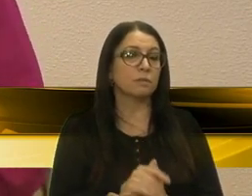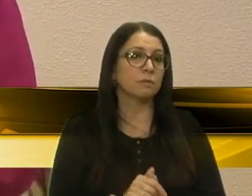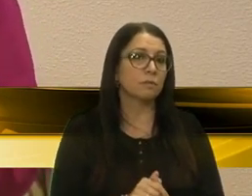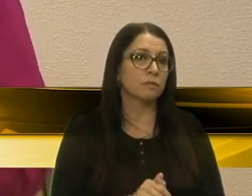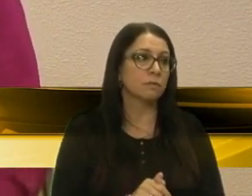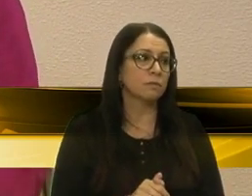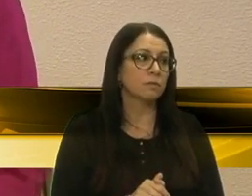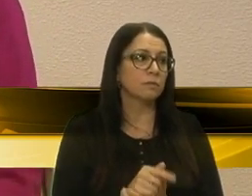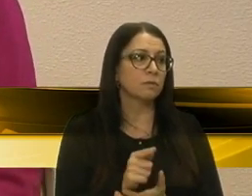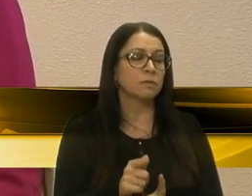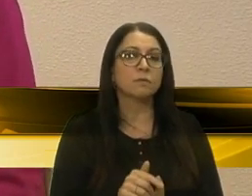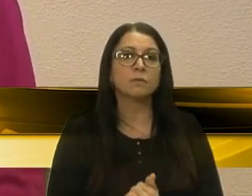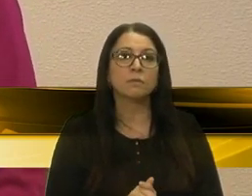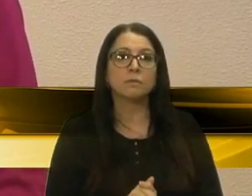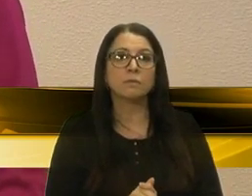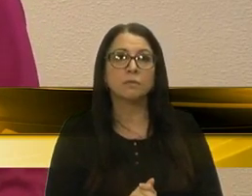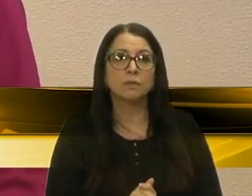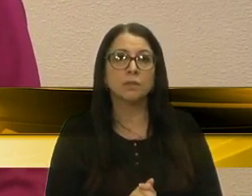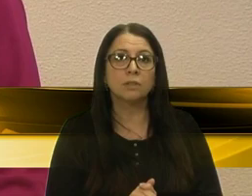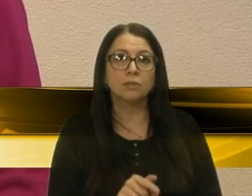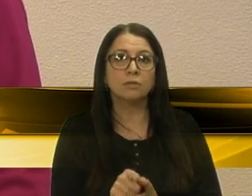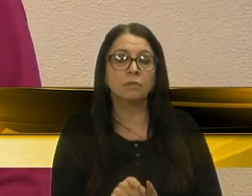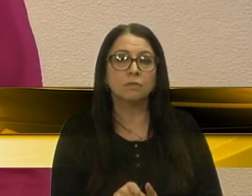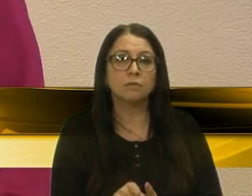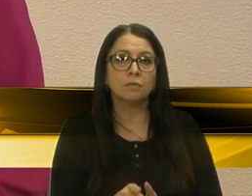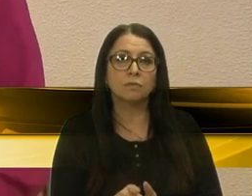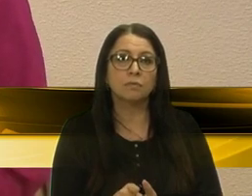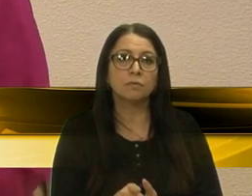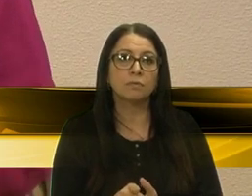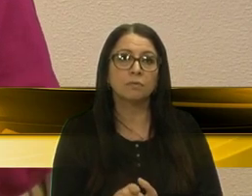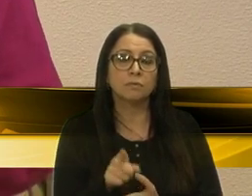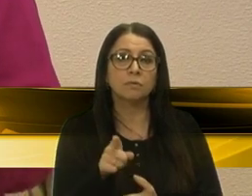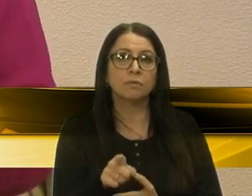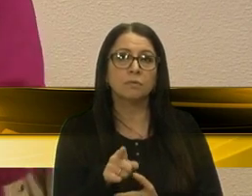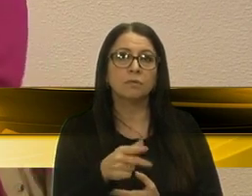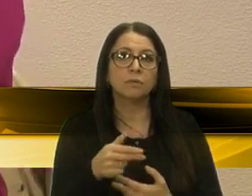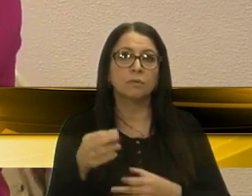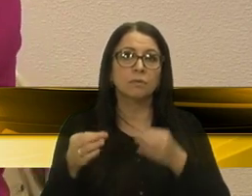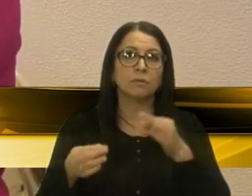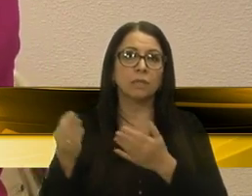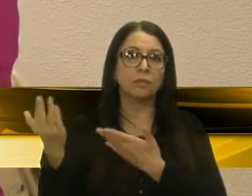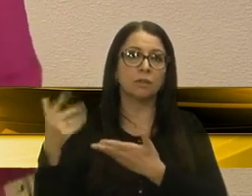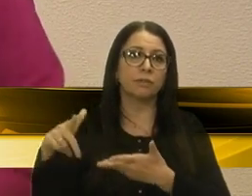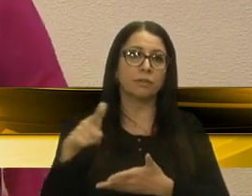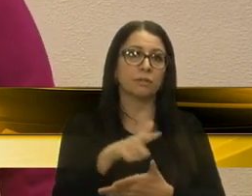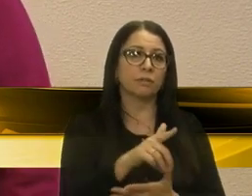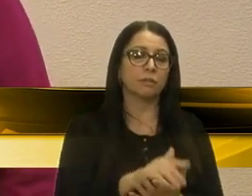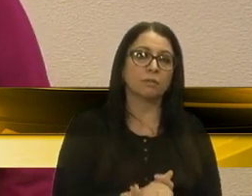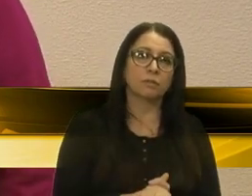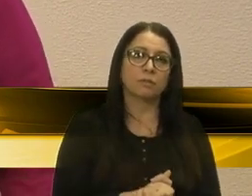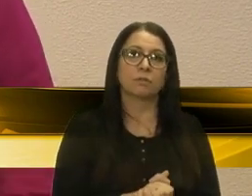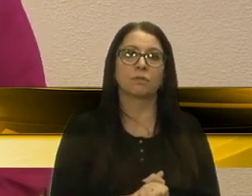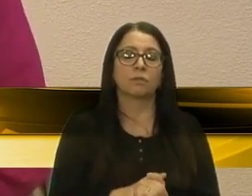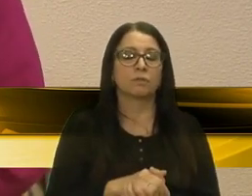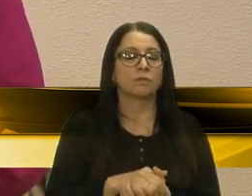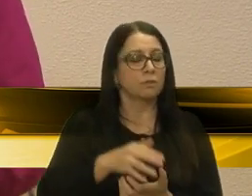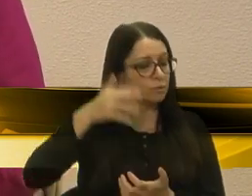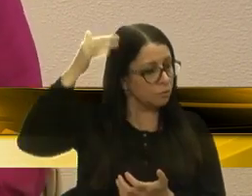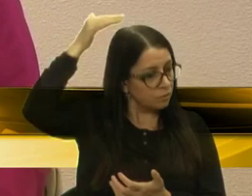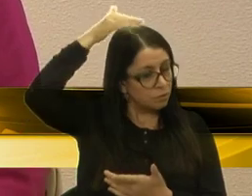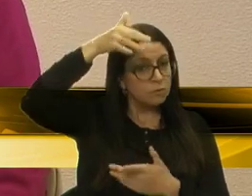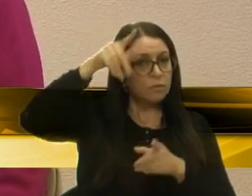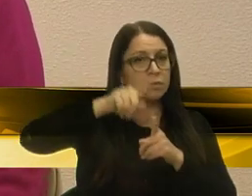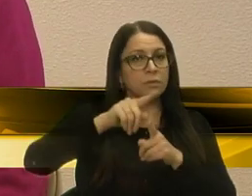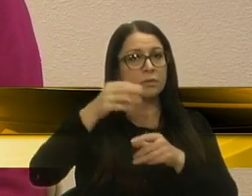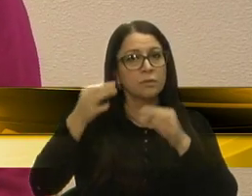precocemente 40 e poucos anos né mas é essas são as justas homenagens através por exemplo do vereador alceu também a câmara pode